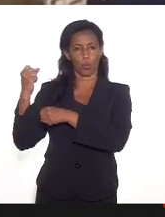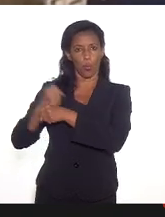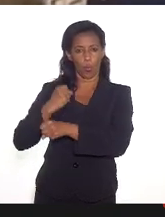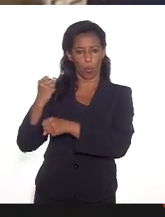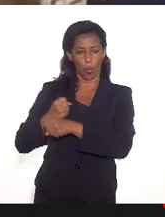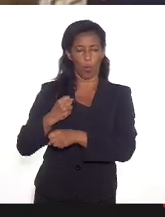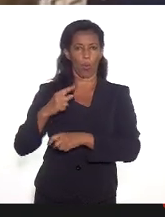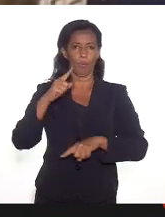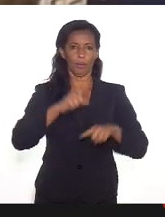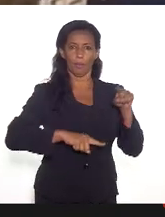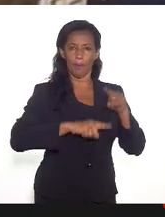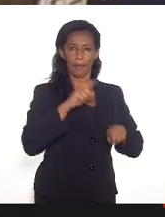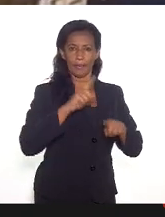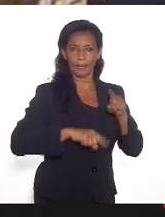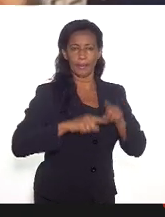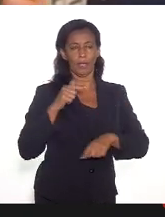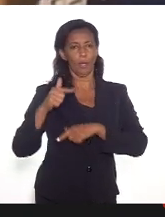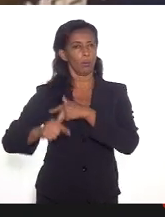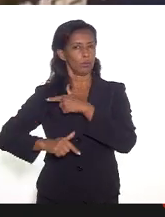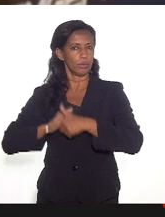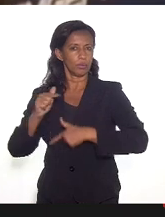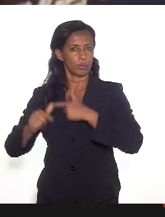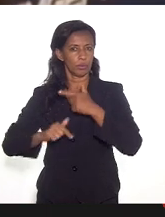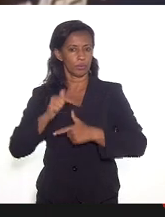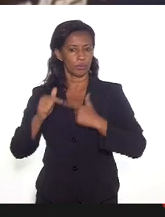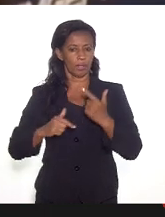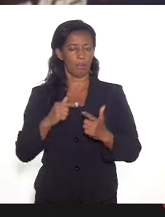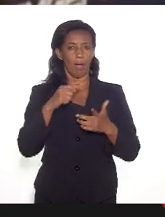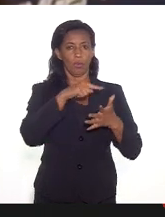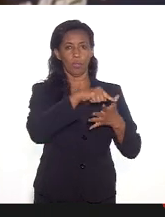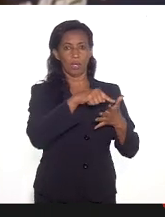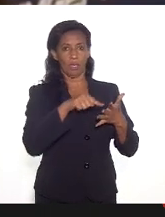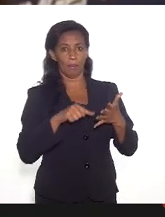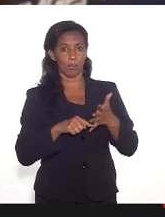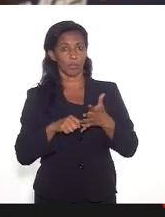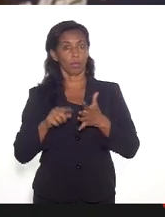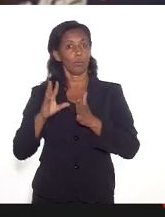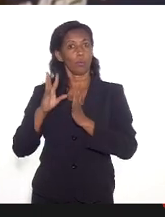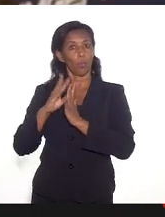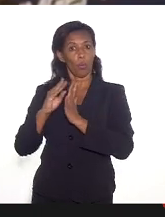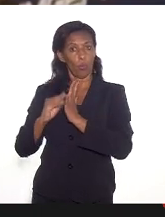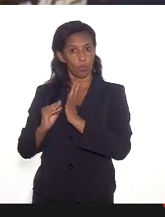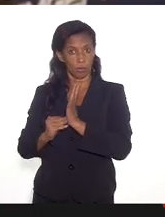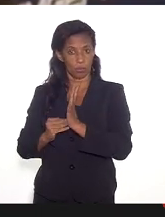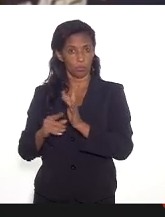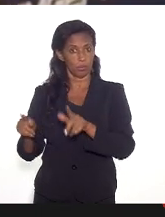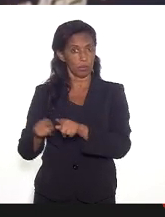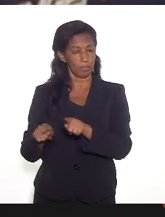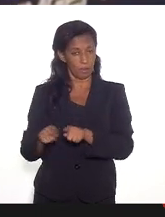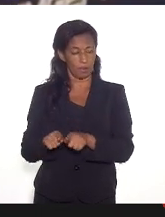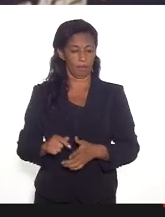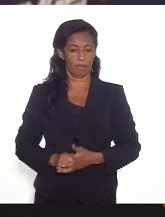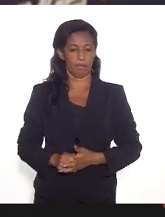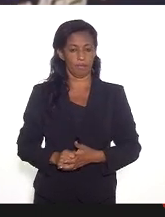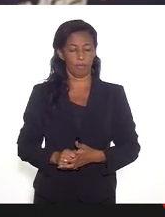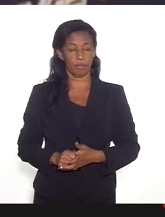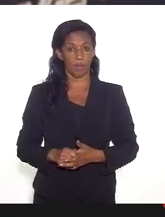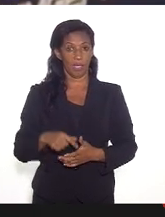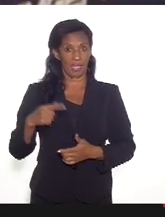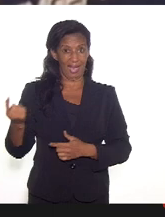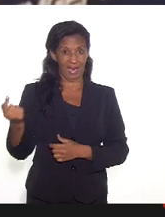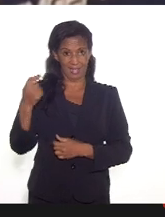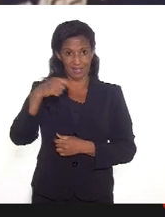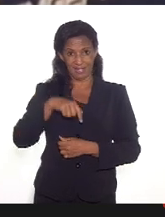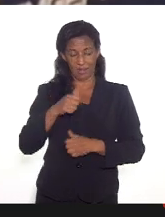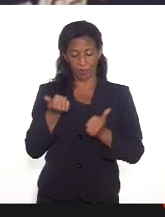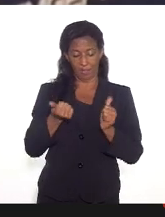com materiais, com serviços e apontando para o conteúdo local. Então, nós aqui batemos essa análise